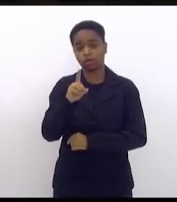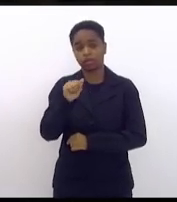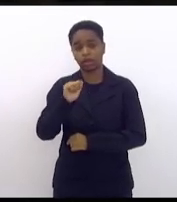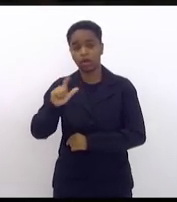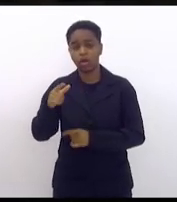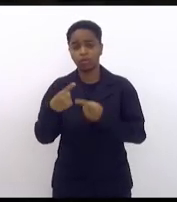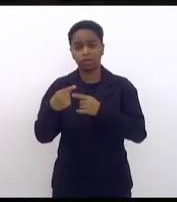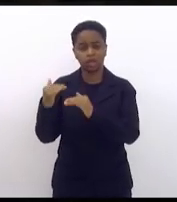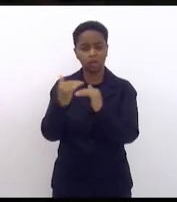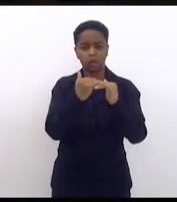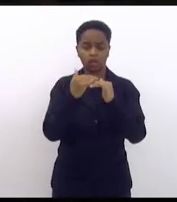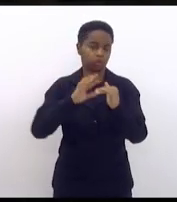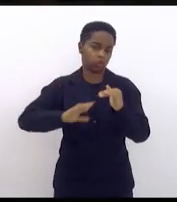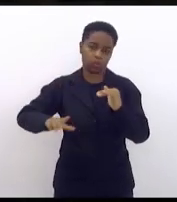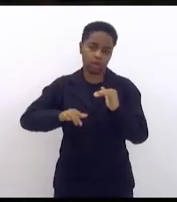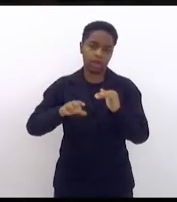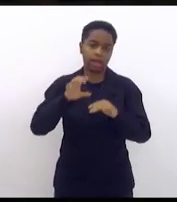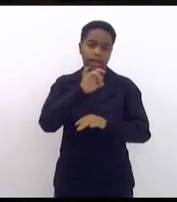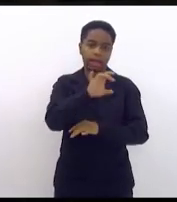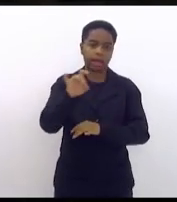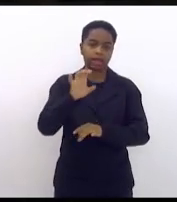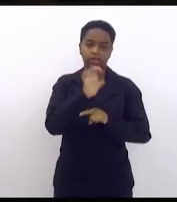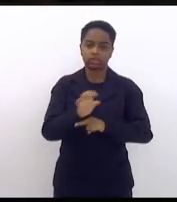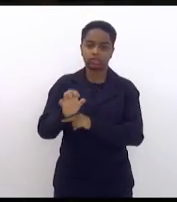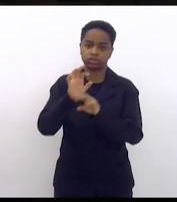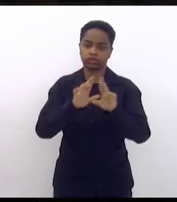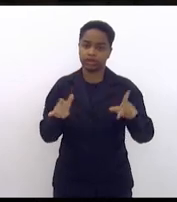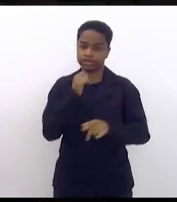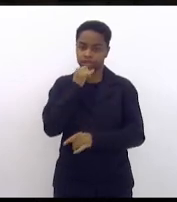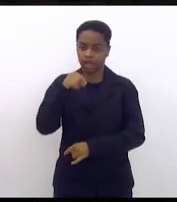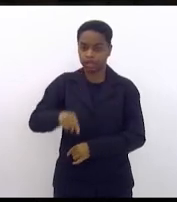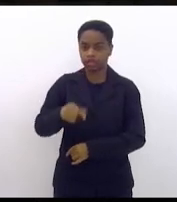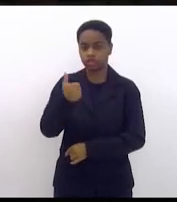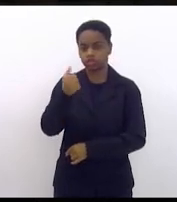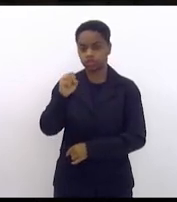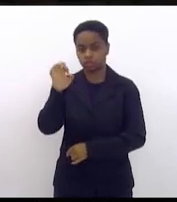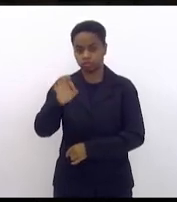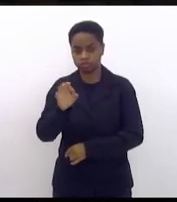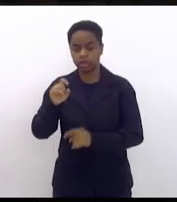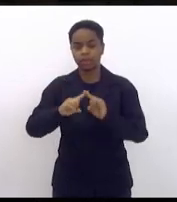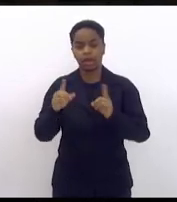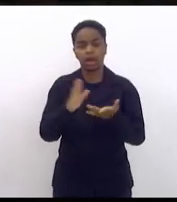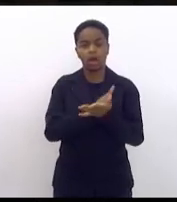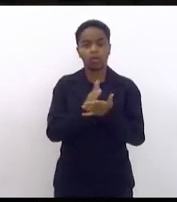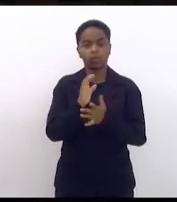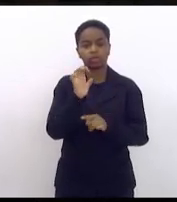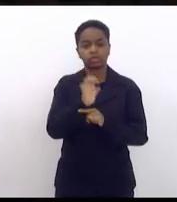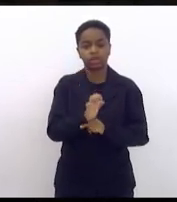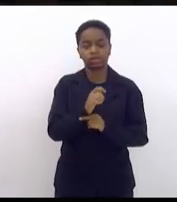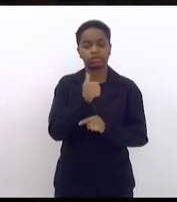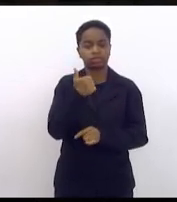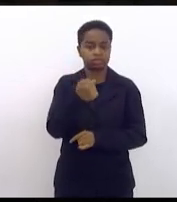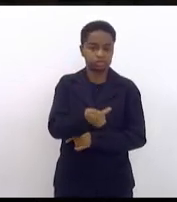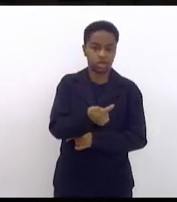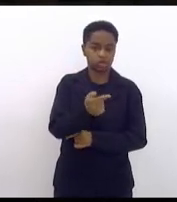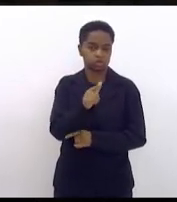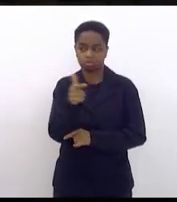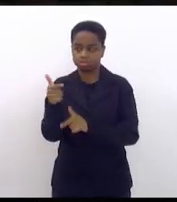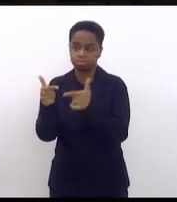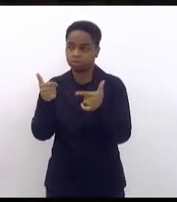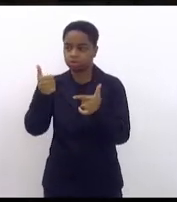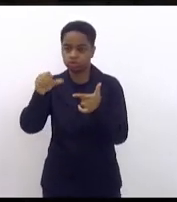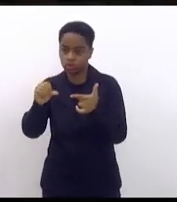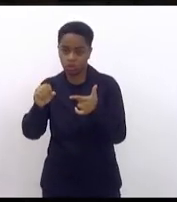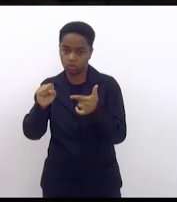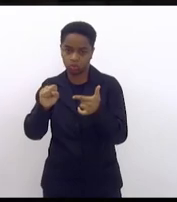em todos os estados. Né? Aqui é 18, mas pode ter um estado com 17, outro com 18. Então,